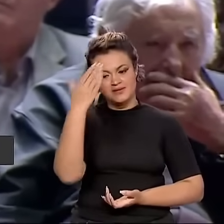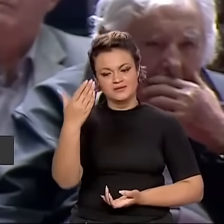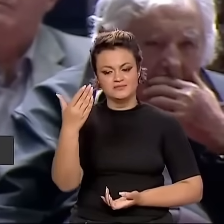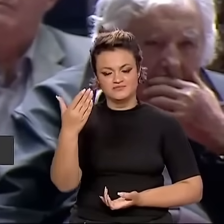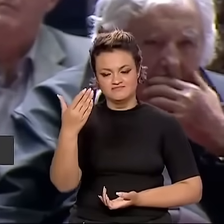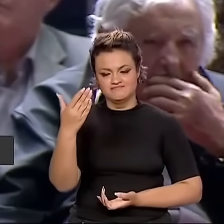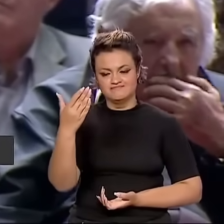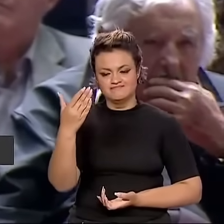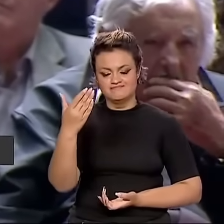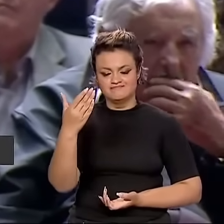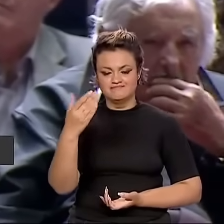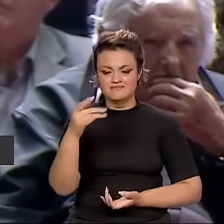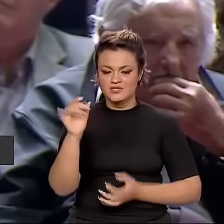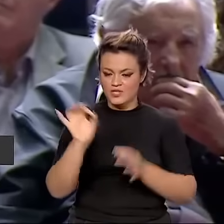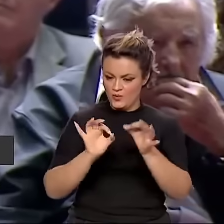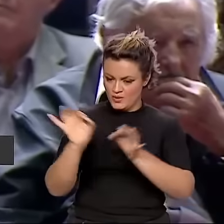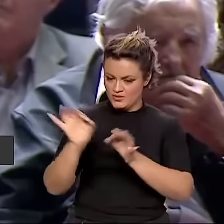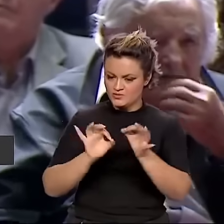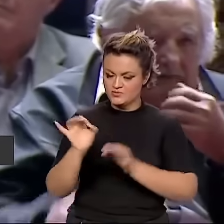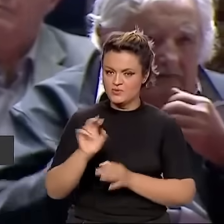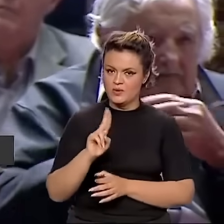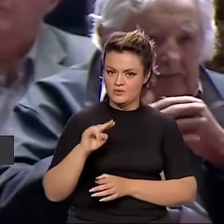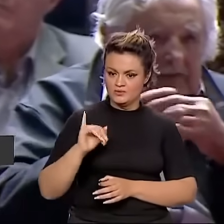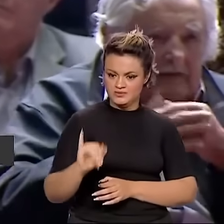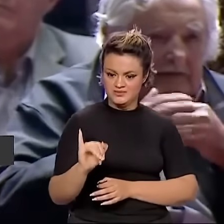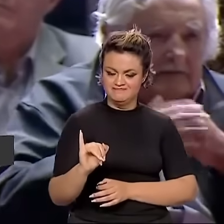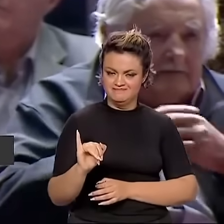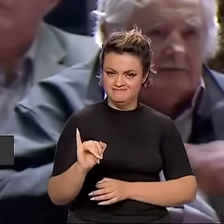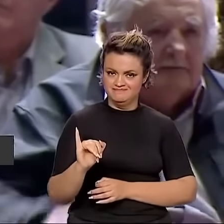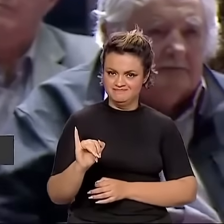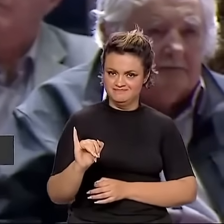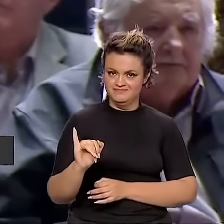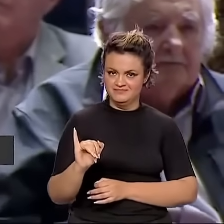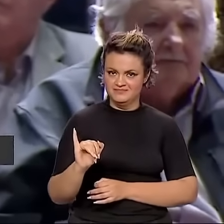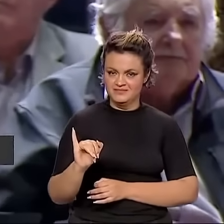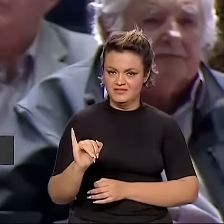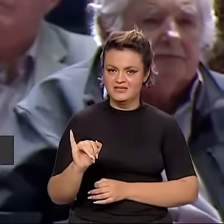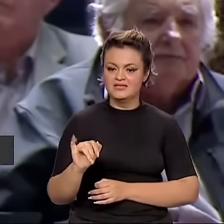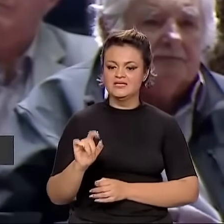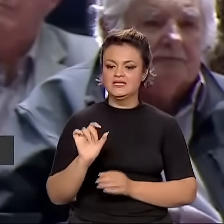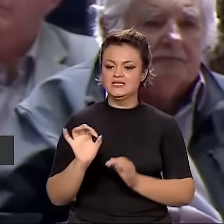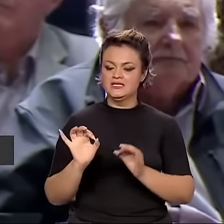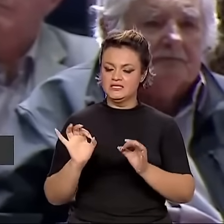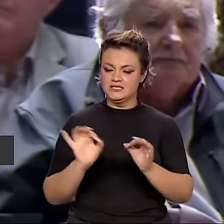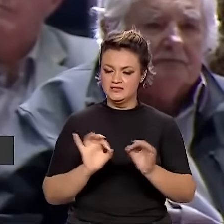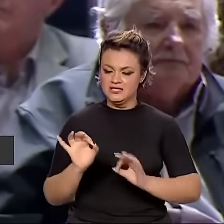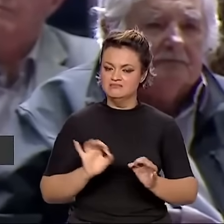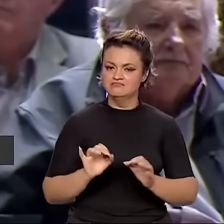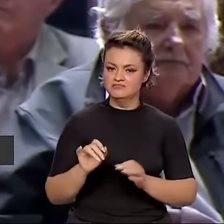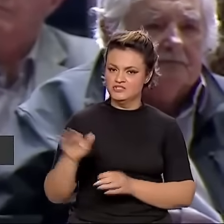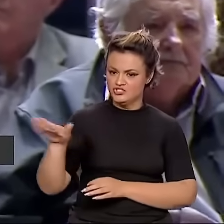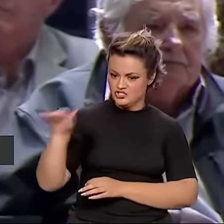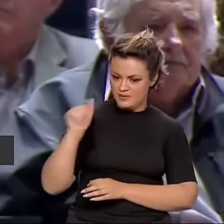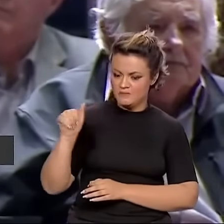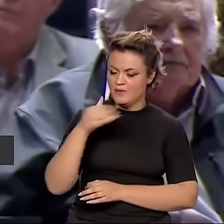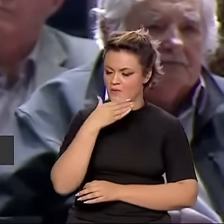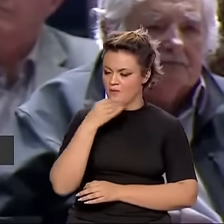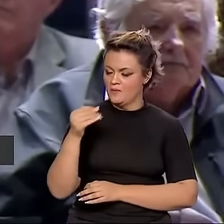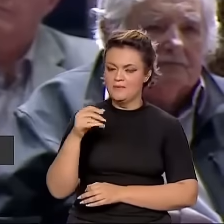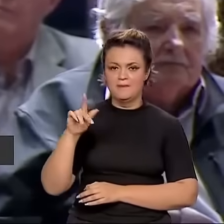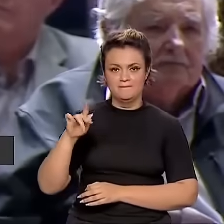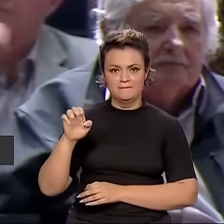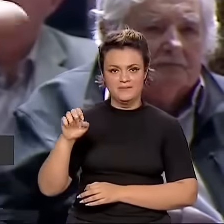agradecer a direção da UNE por ter convidado o companheiro Pepe